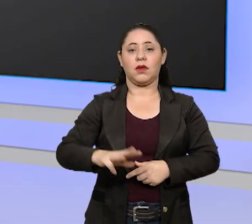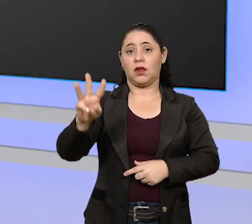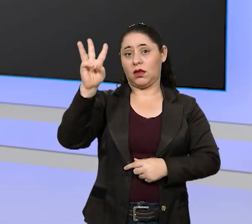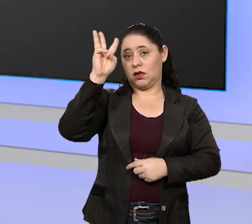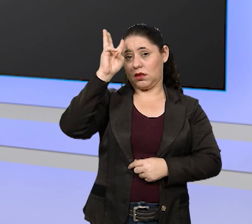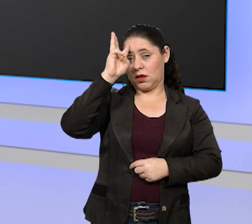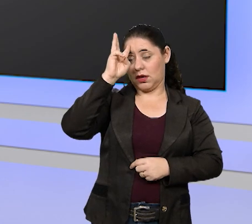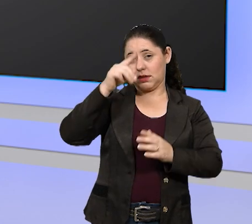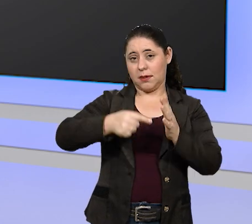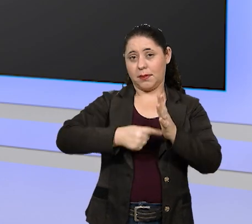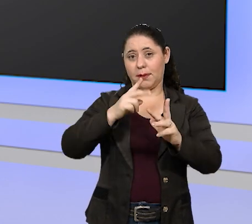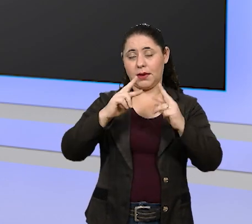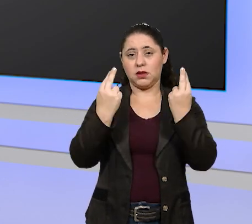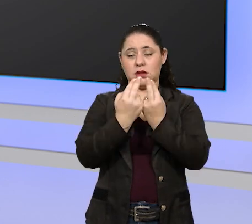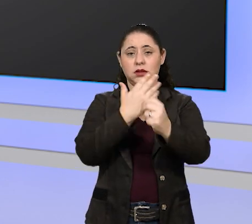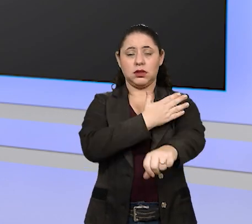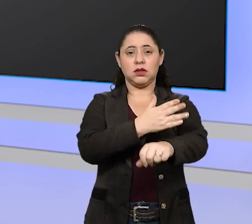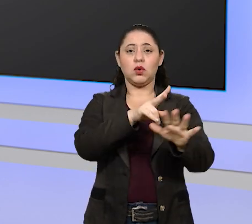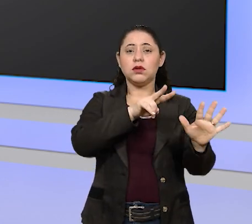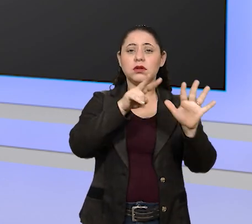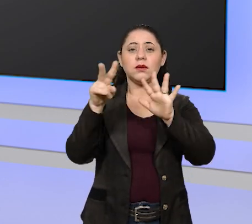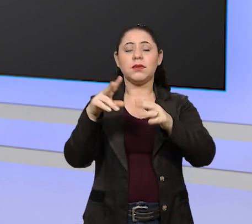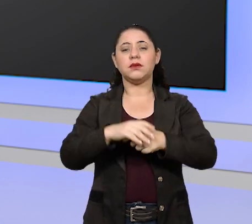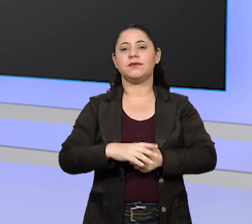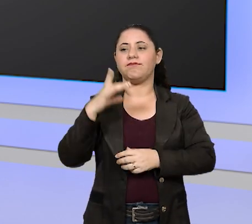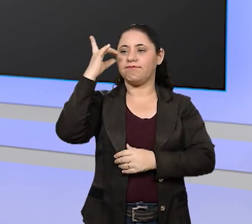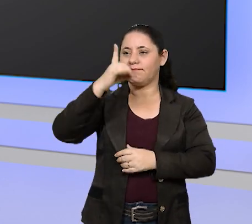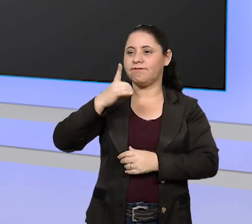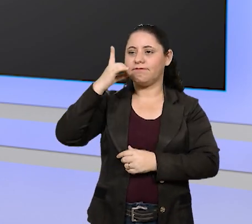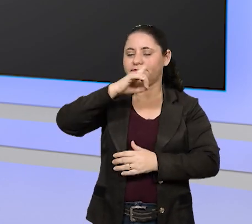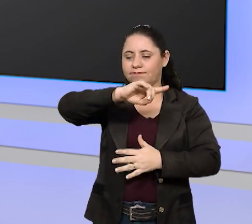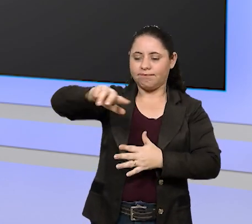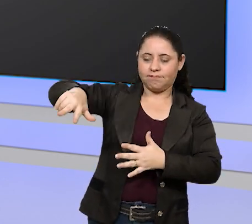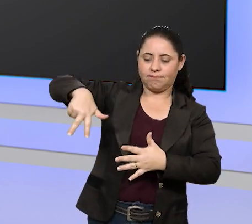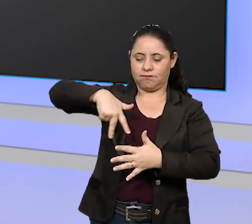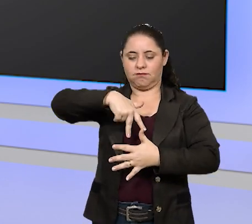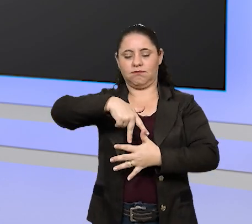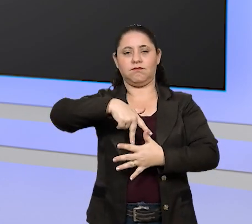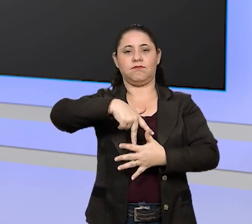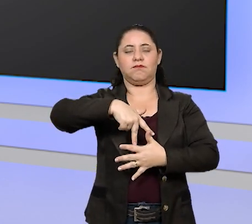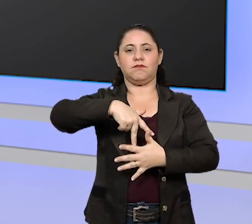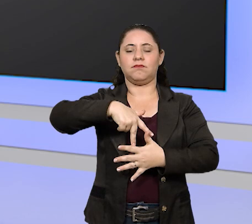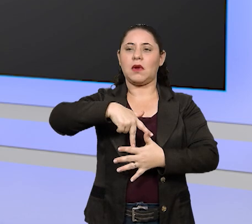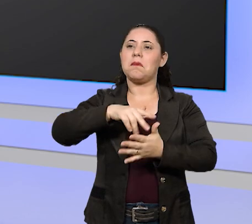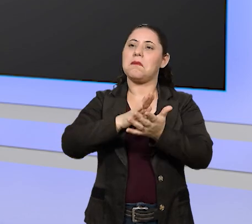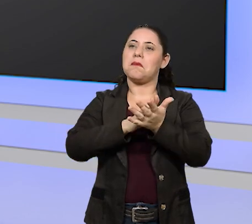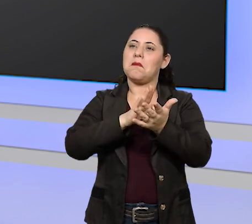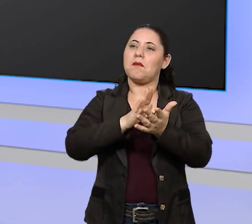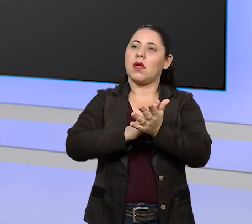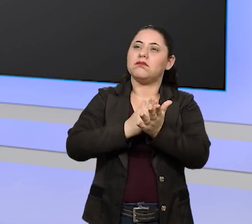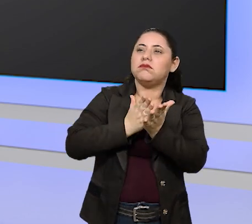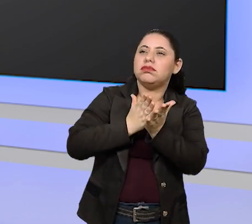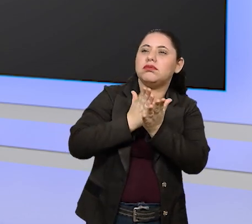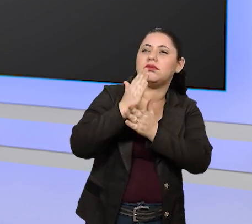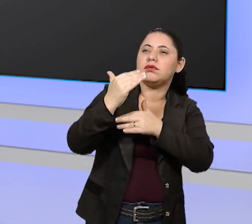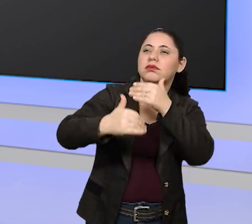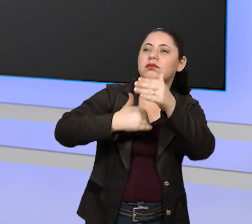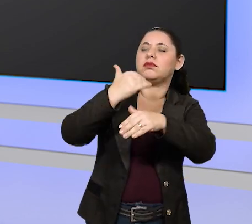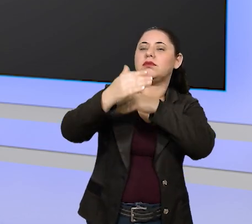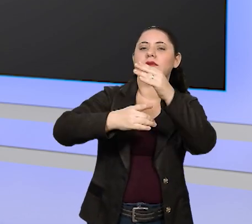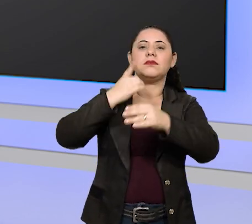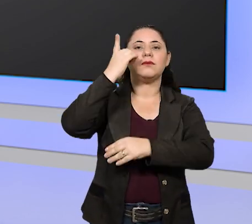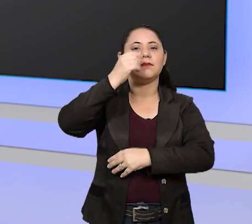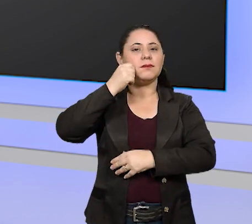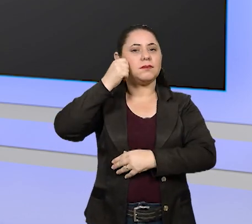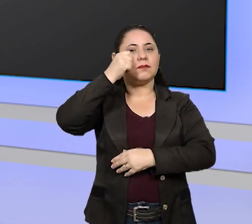Na terça-feira, a primeira sessão plenária da semana, os deputados usaram a tribuna para enaltecer a trajetória do